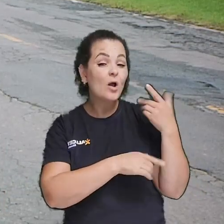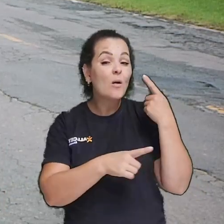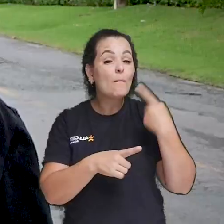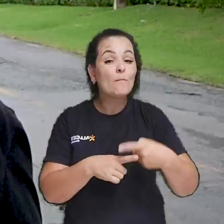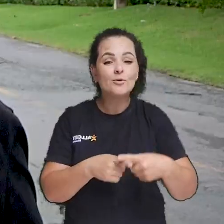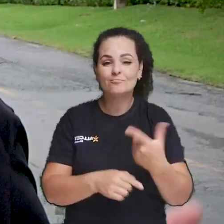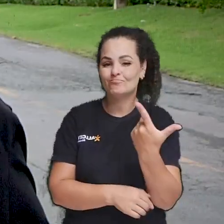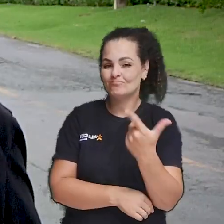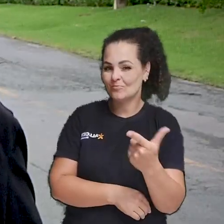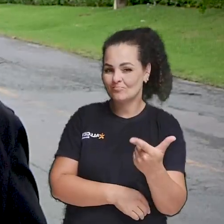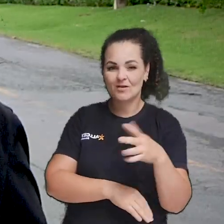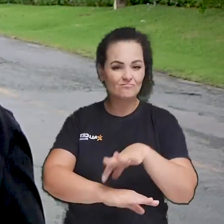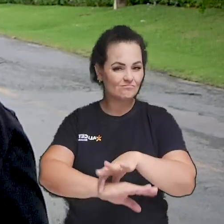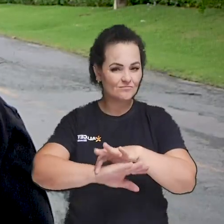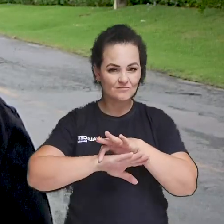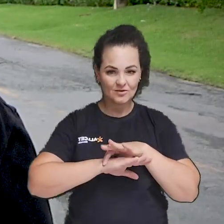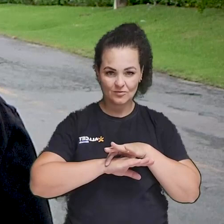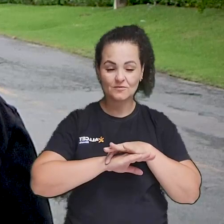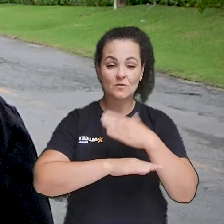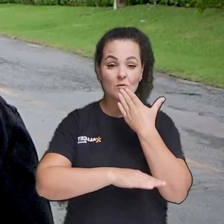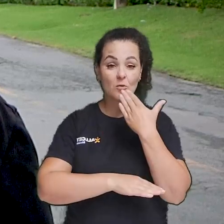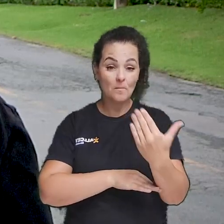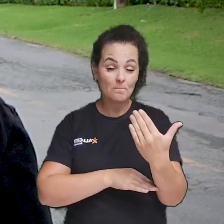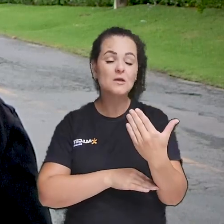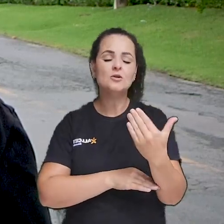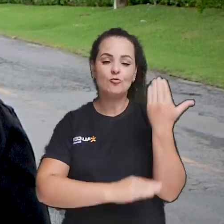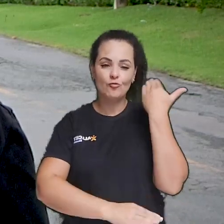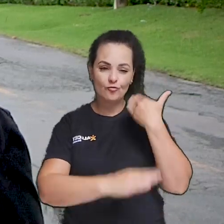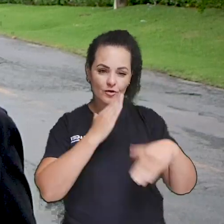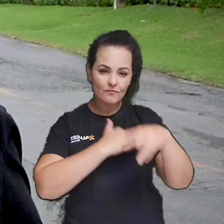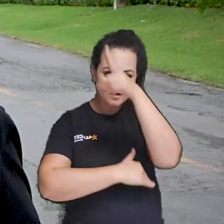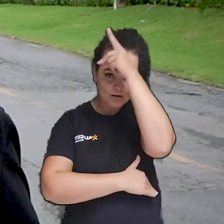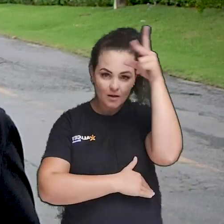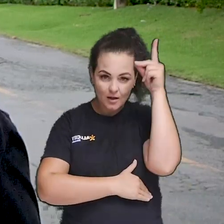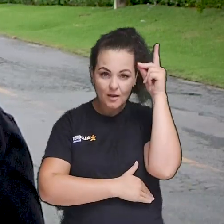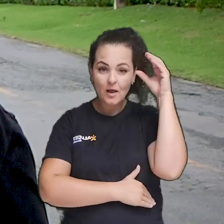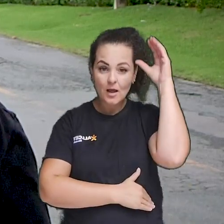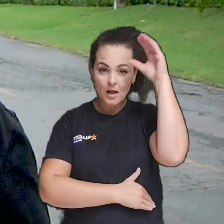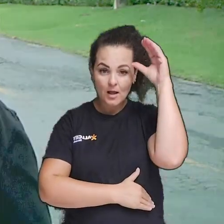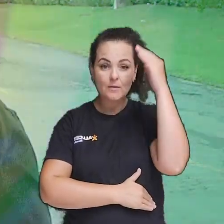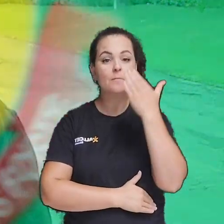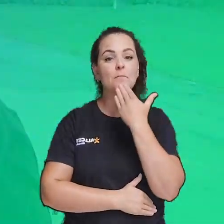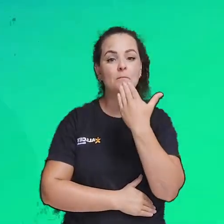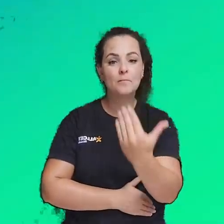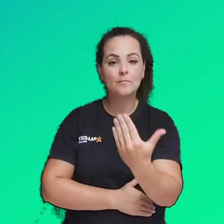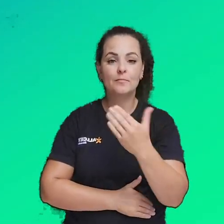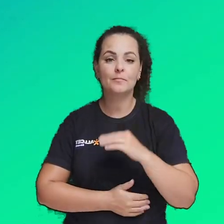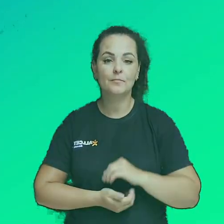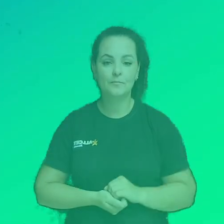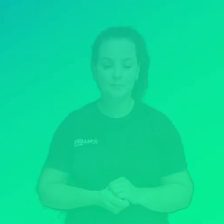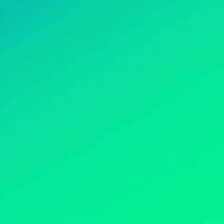segura a indicação foi enviada ao executivo jaraguaense para a ciência do